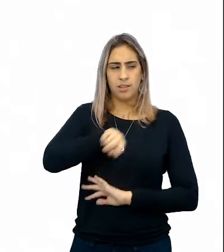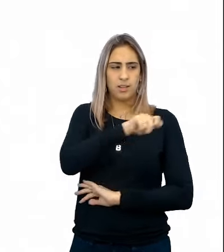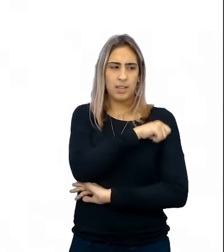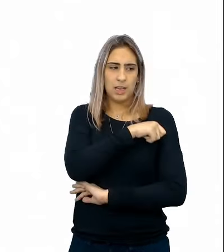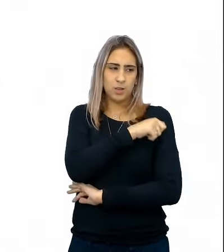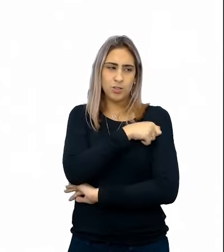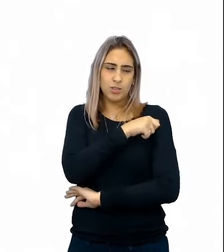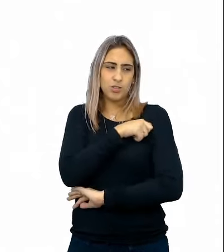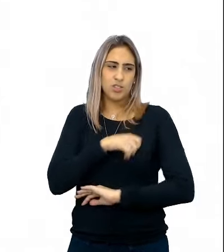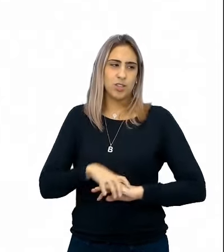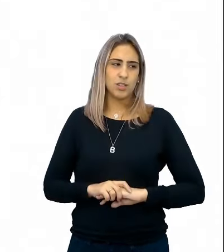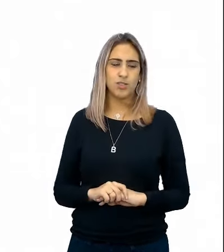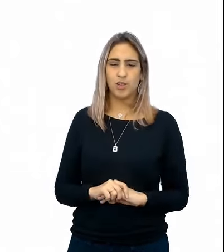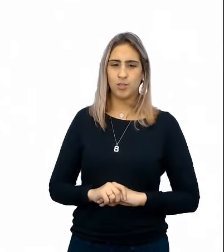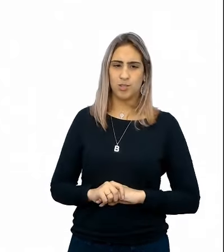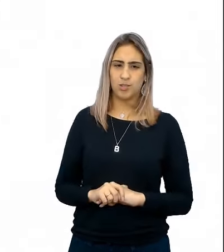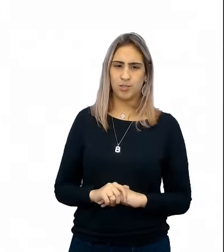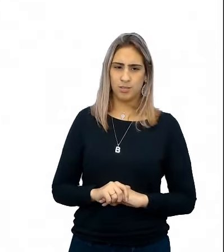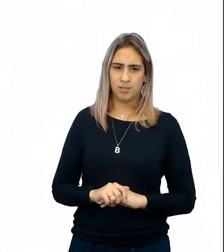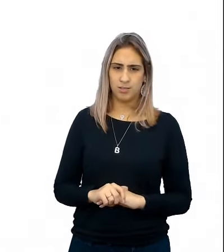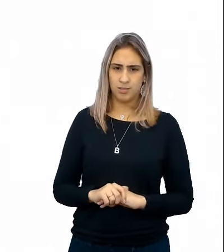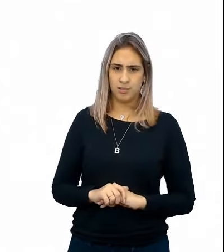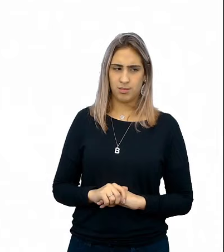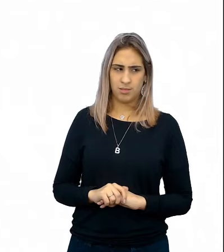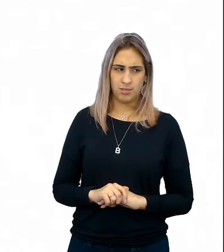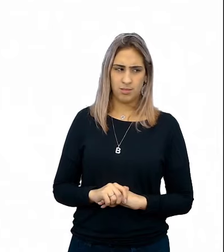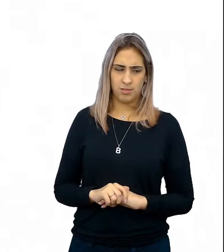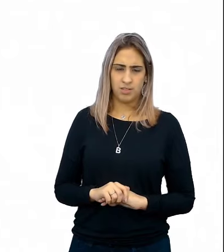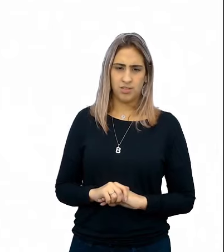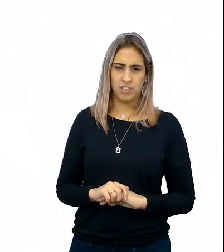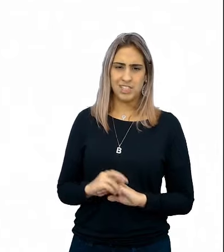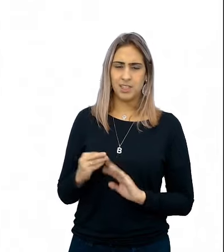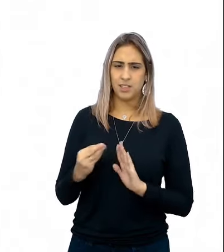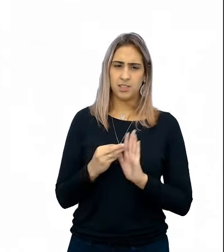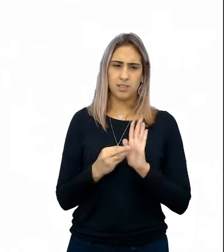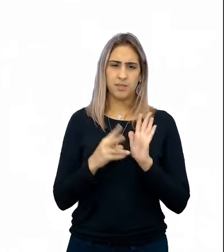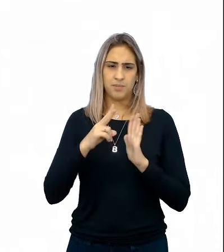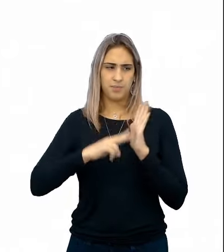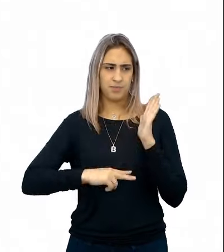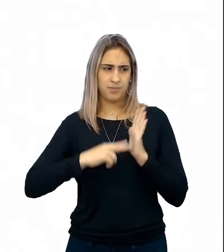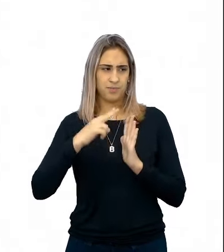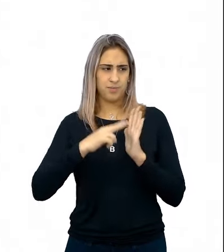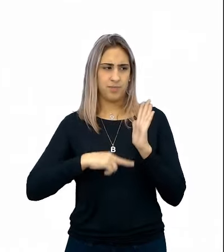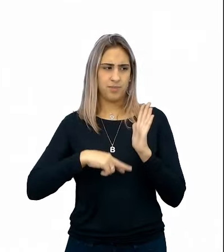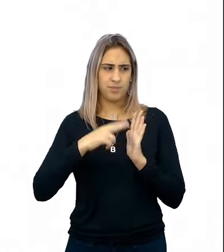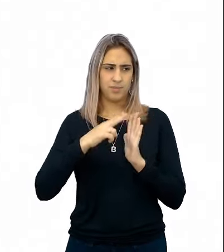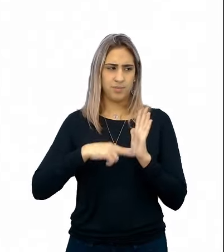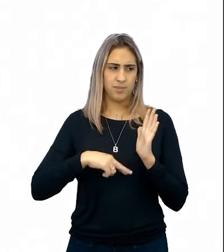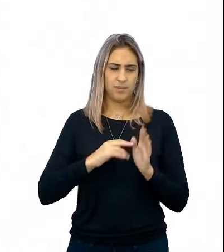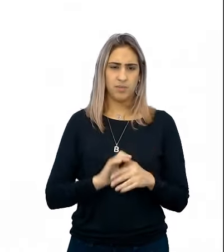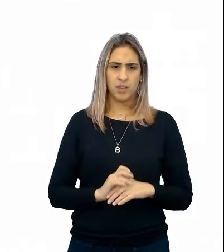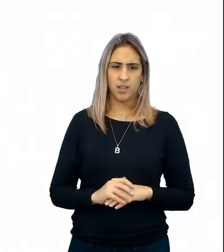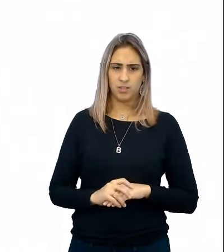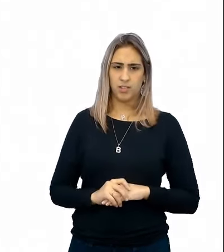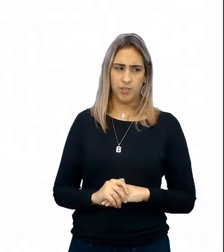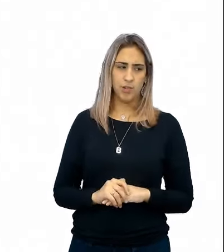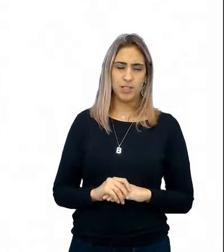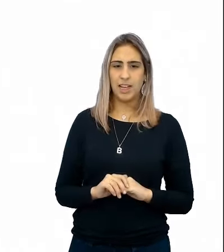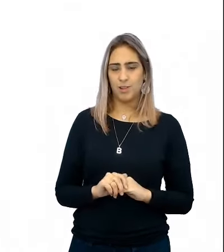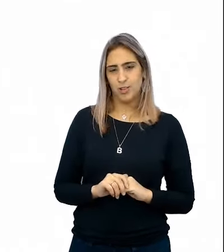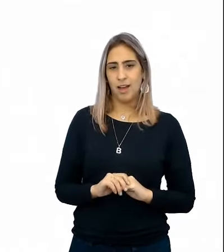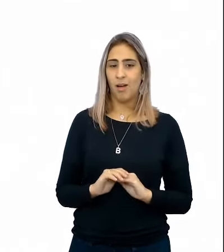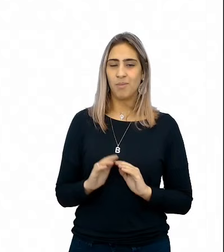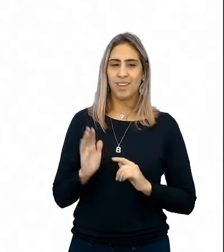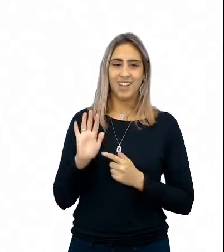precisam interpretar os dados, para isso devem fazer a leitura para responder à pergunta formulada.